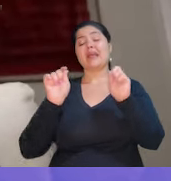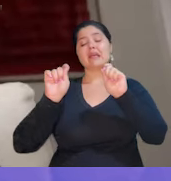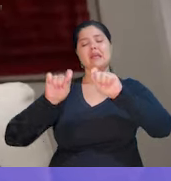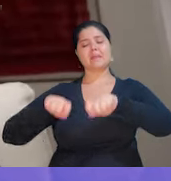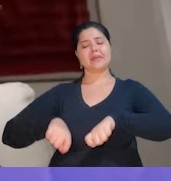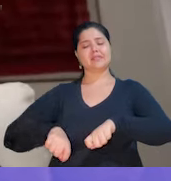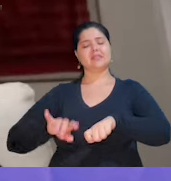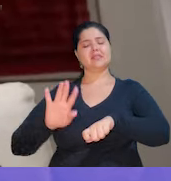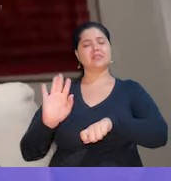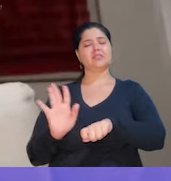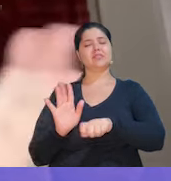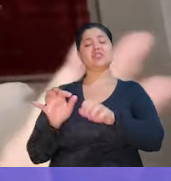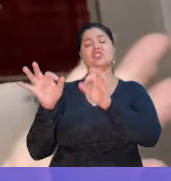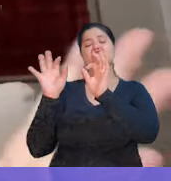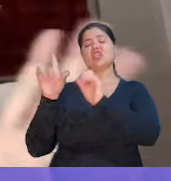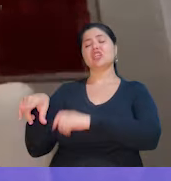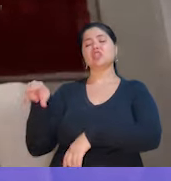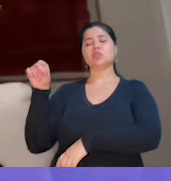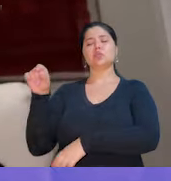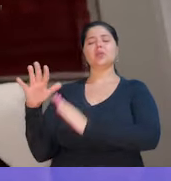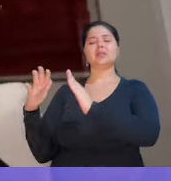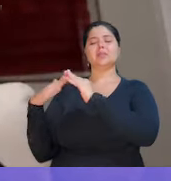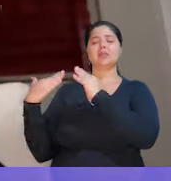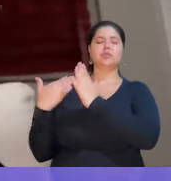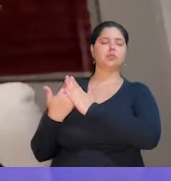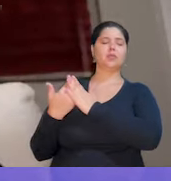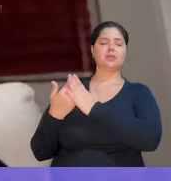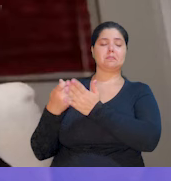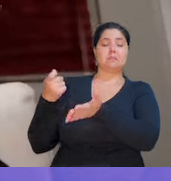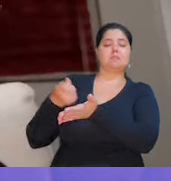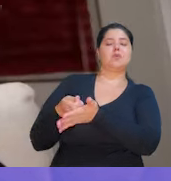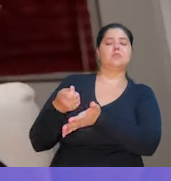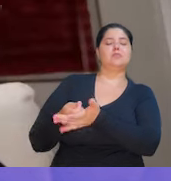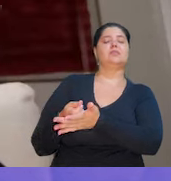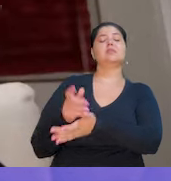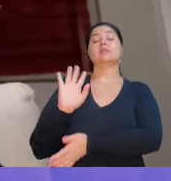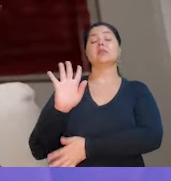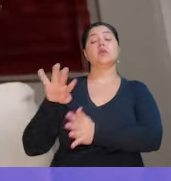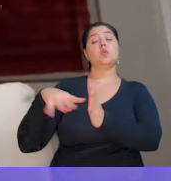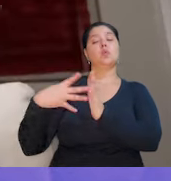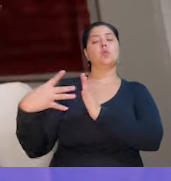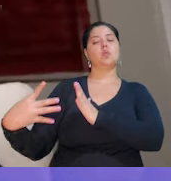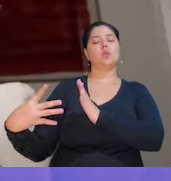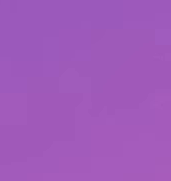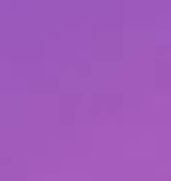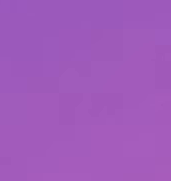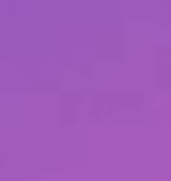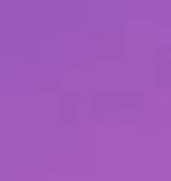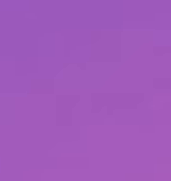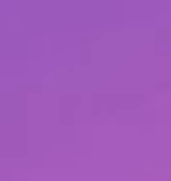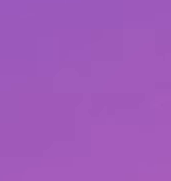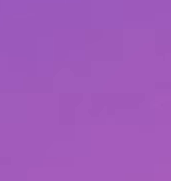currículo do segundo ano exige que uma criança